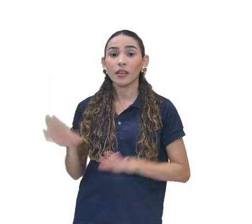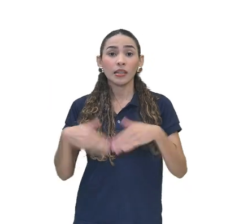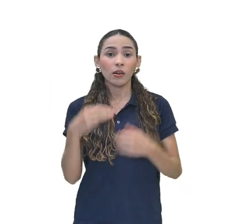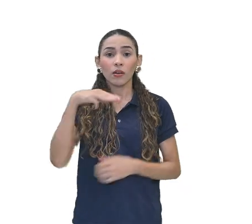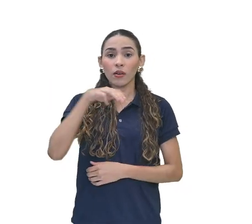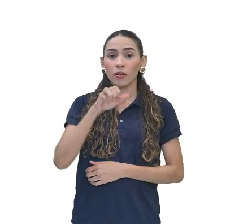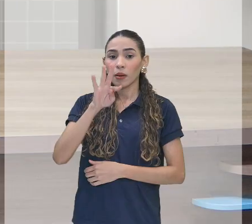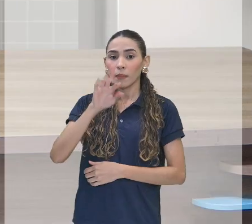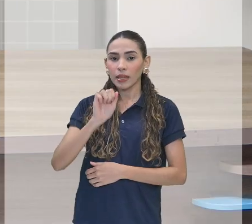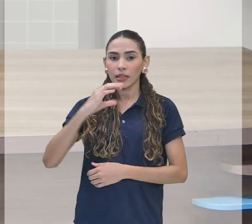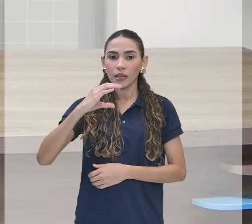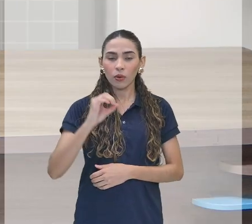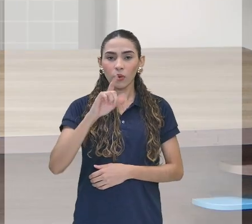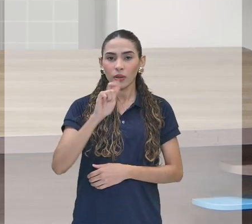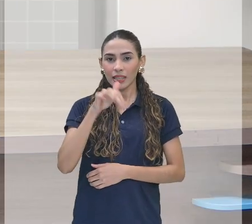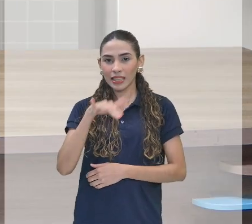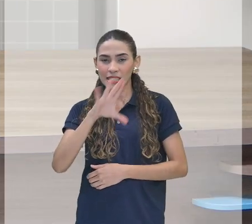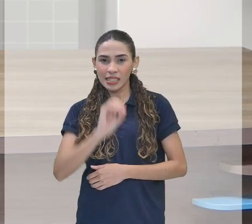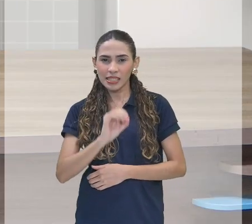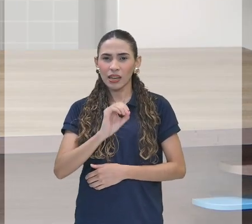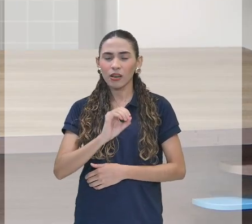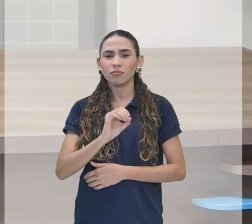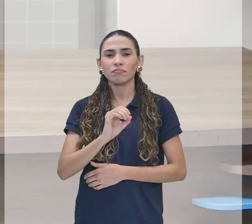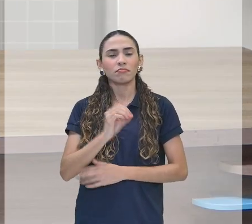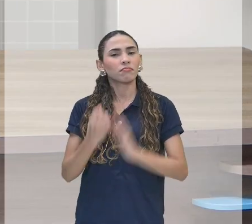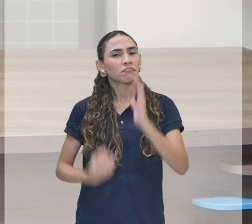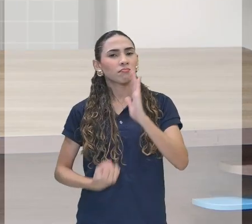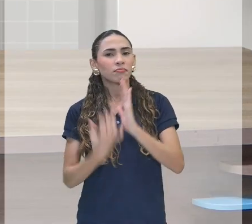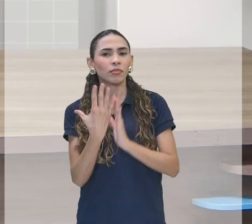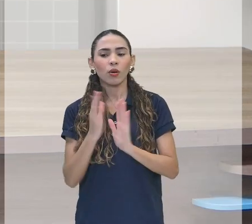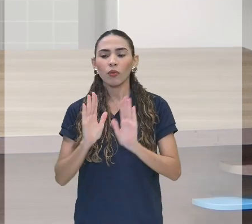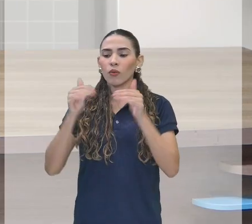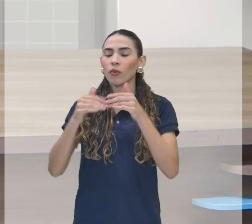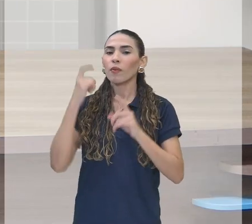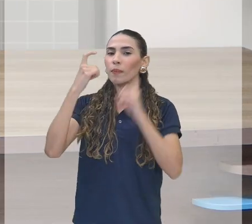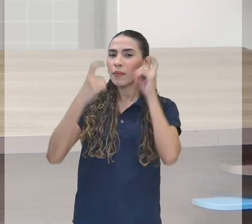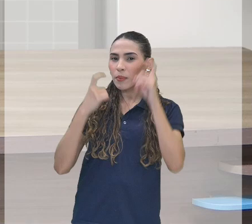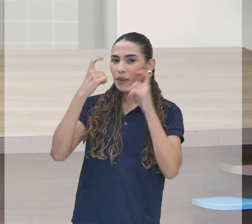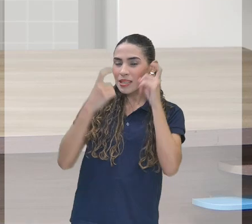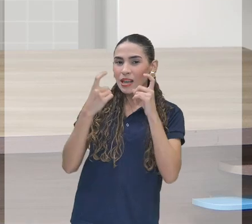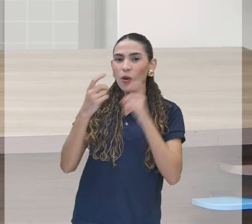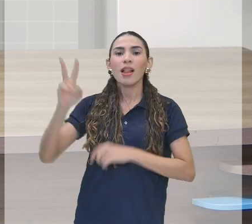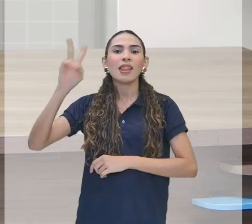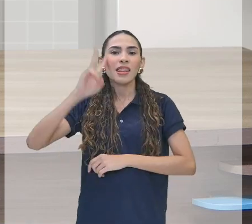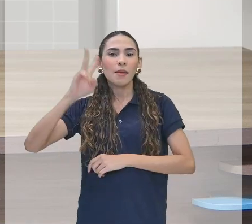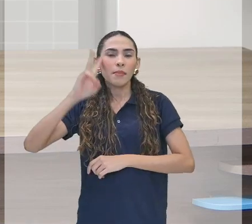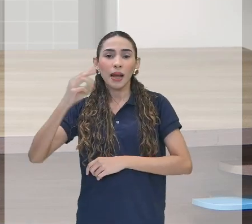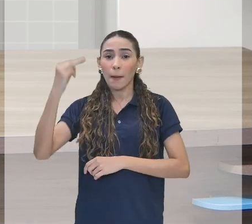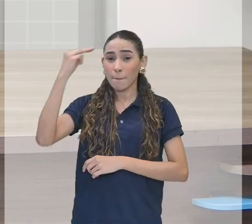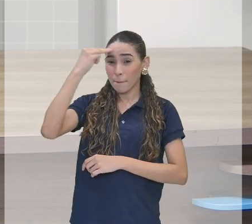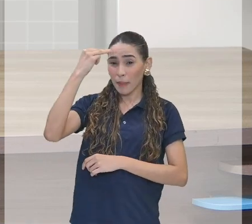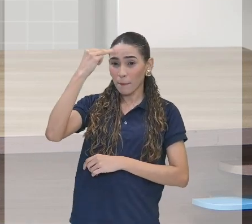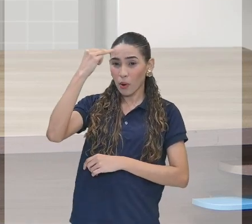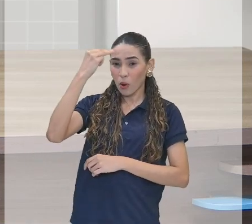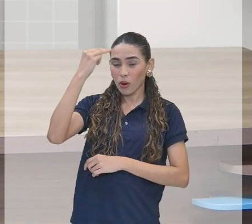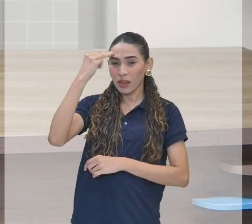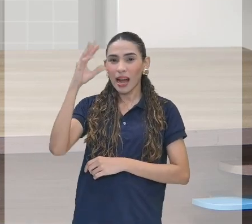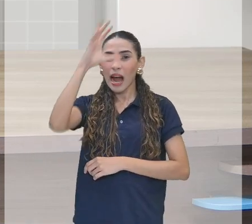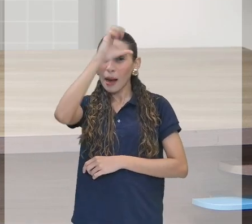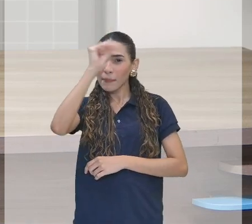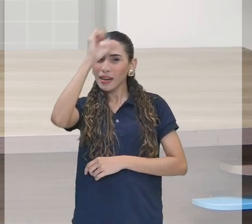metacognição, ela surgiu inicialmente, né, com essa preocupação de fazer um resgate de memória, era a gente aprender sobre